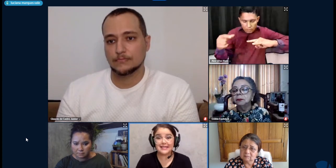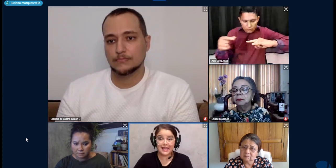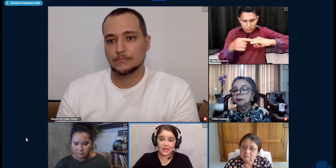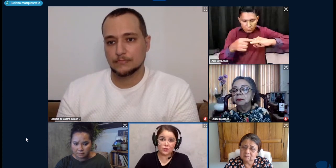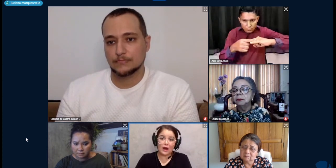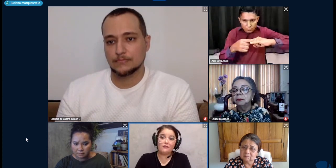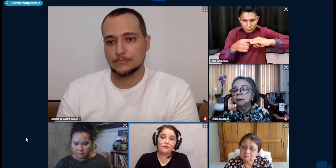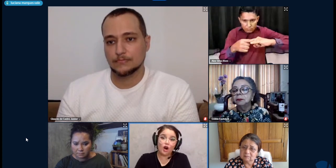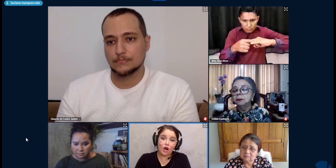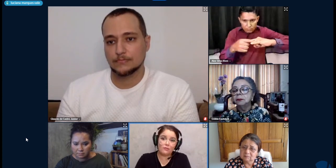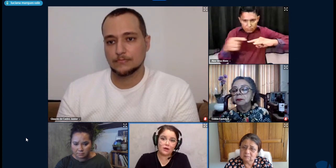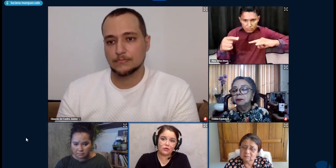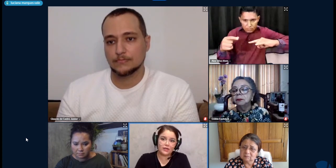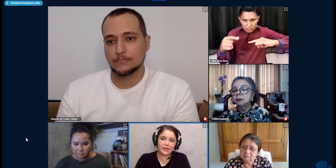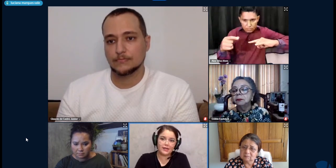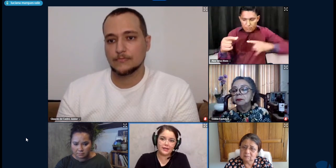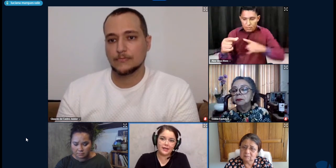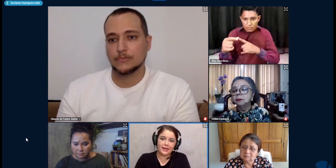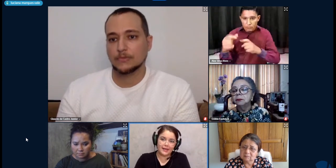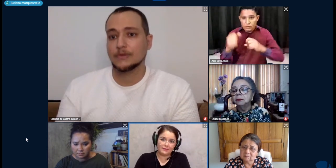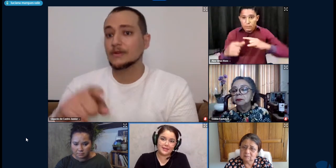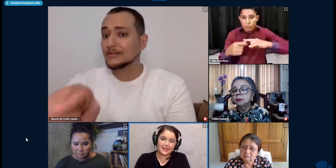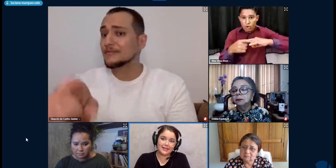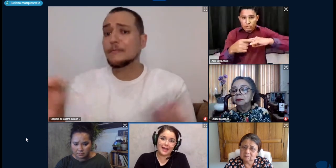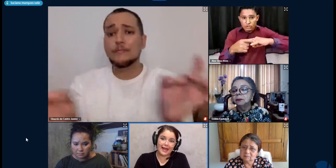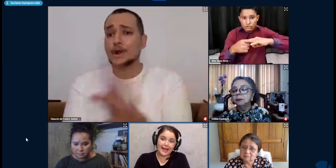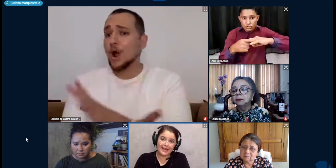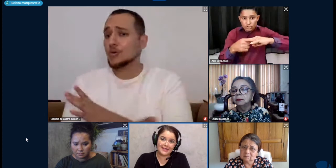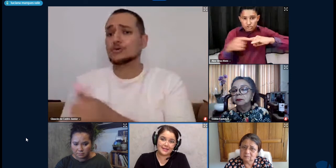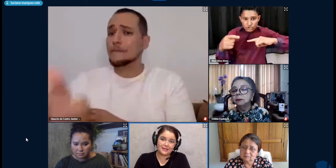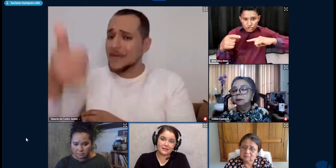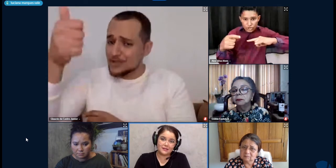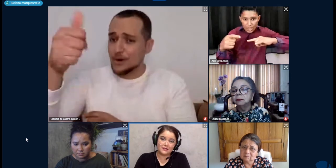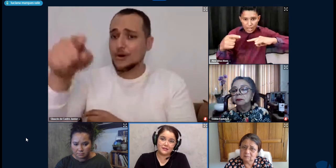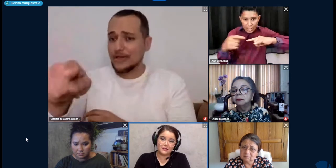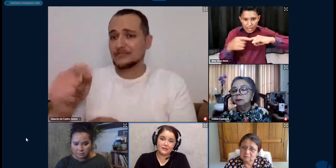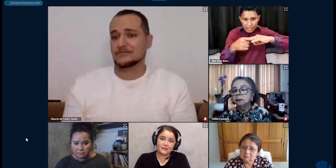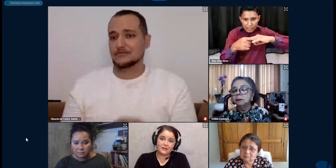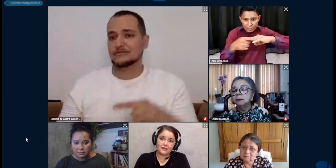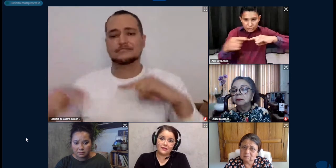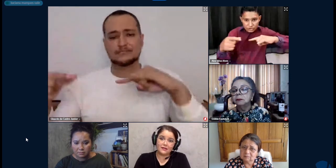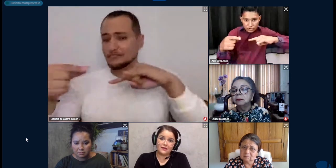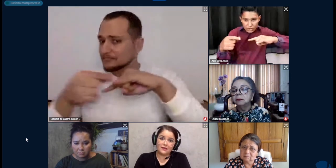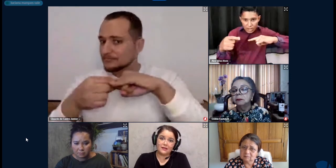o desenho, a forma com que ele representa é essa.